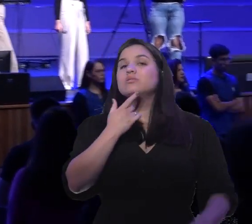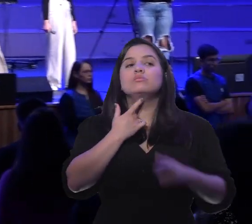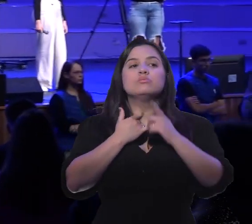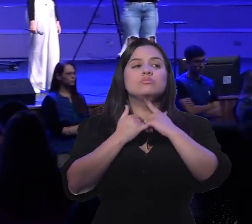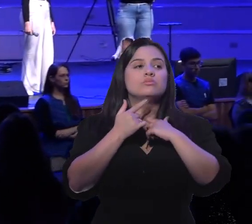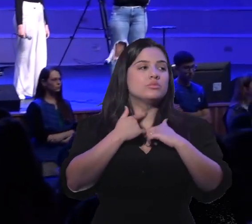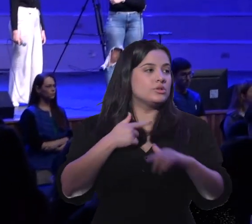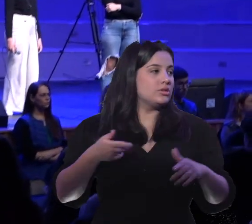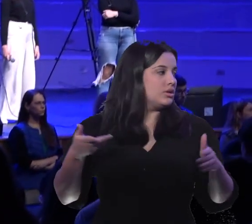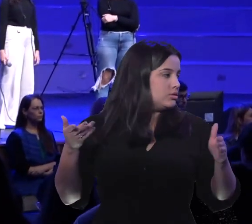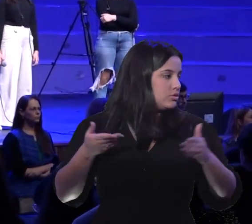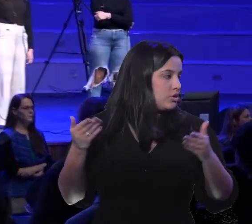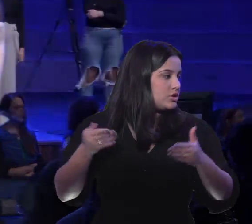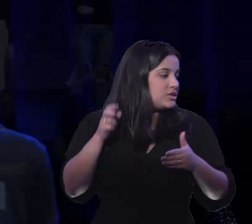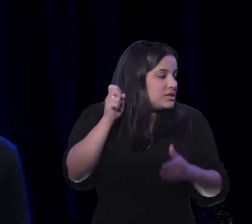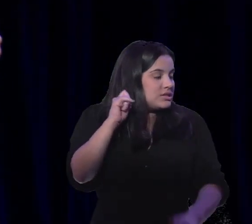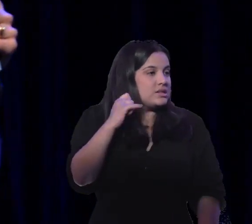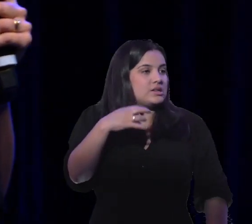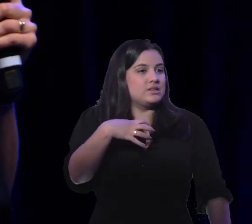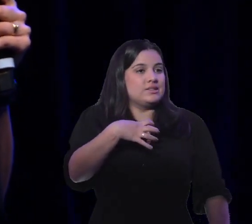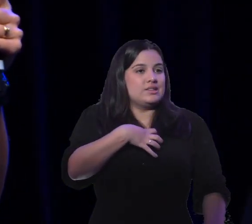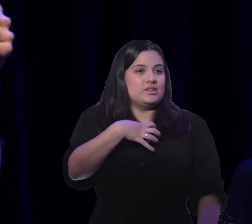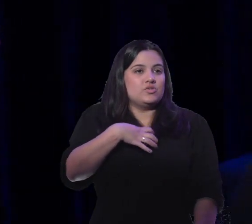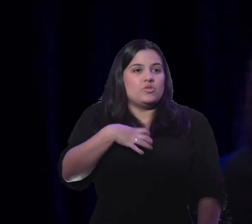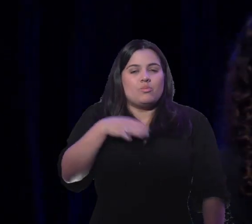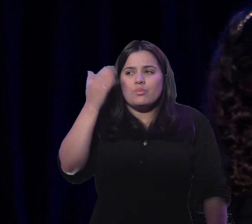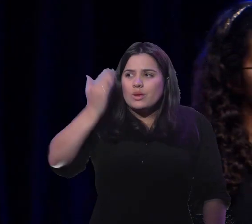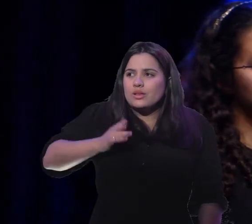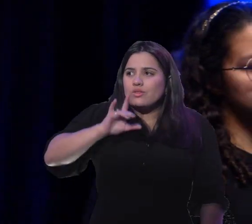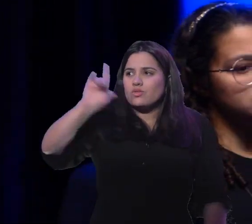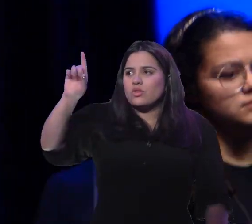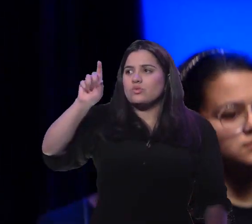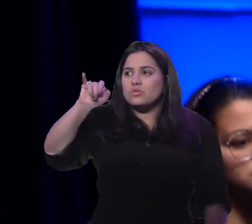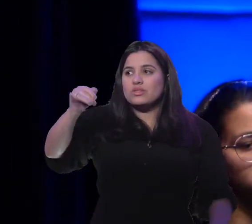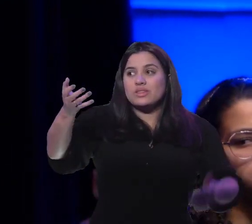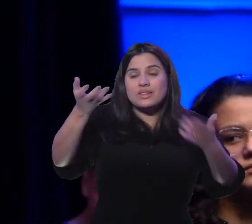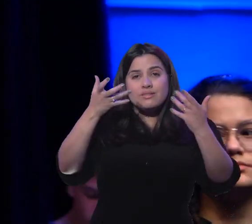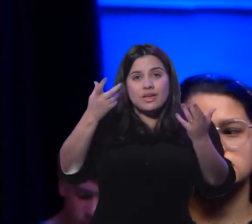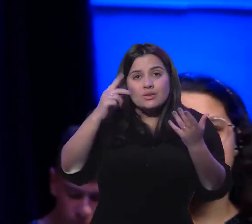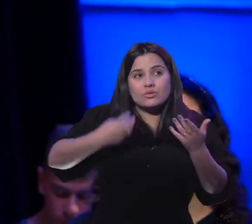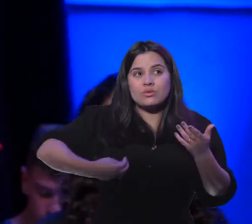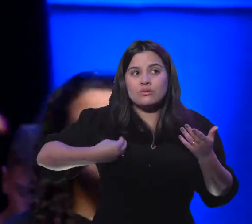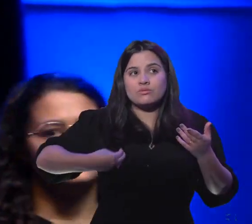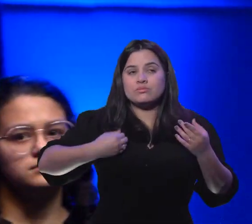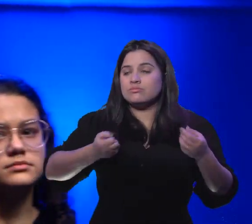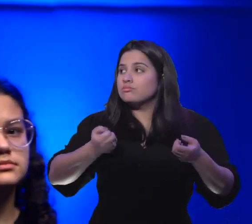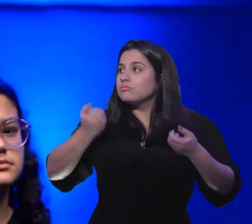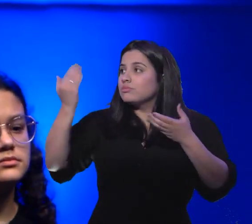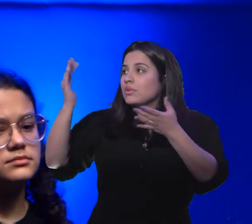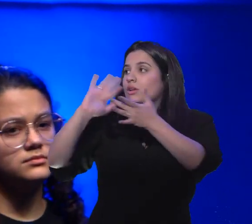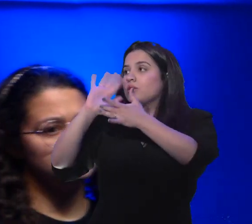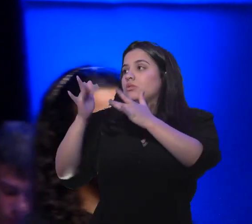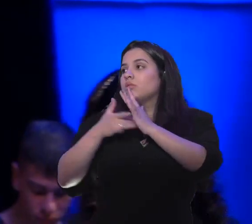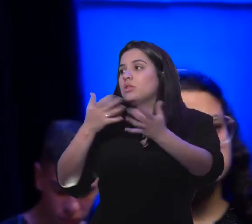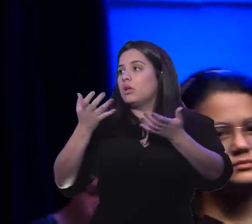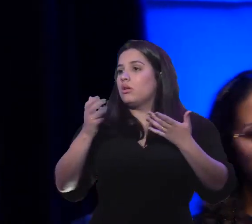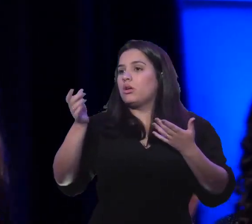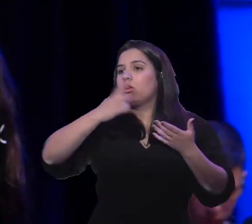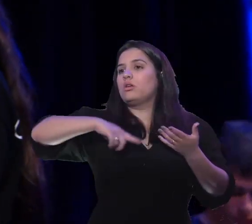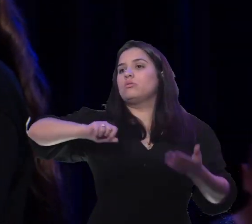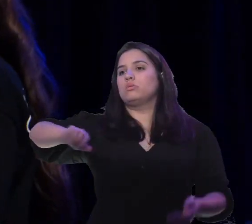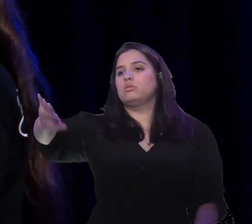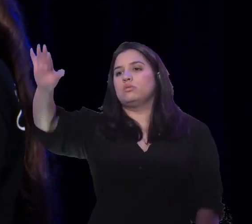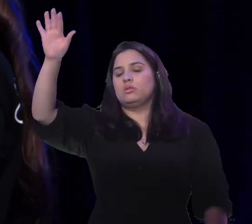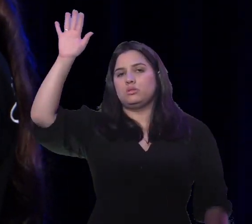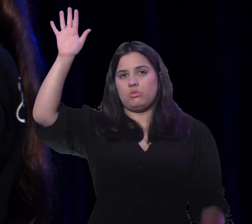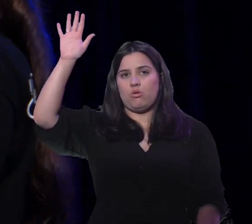se você sentiu o incômodo, sentiu a presença de Deus, se você quer entregar a tua vida para Jesus hoje, quero que você levante a mão aí onde você